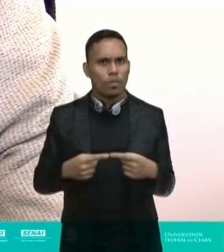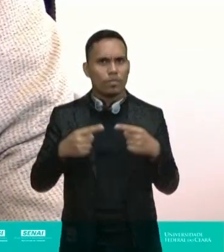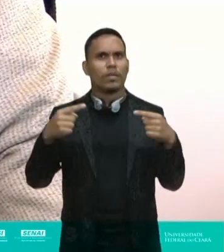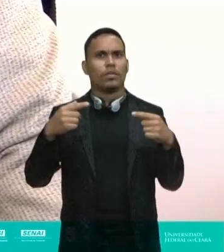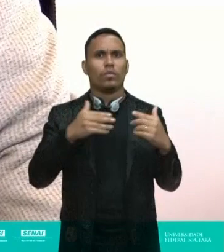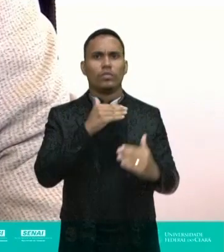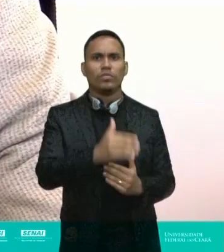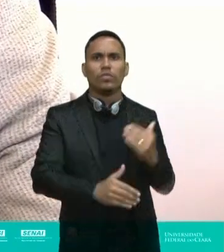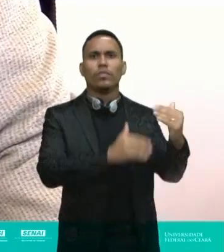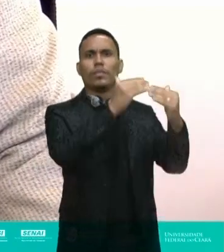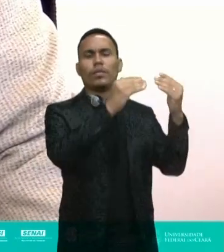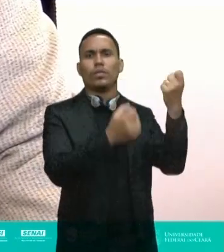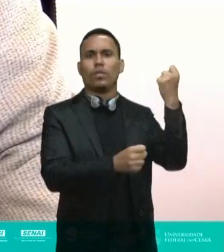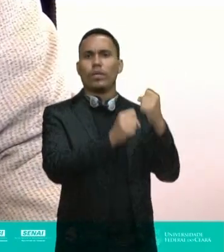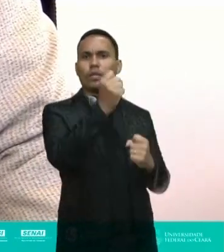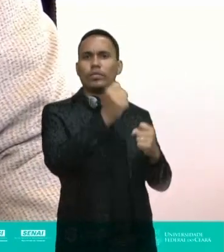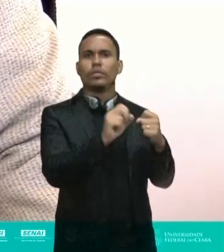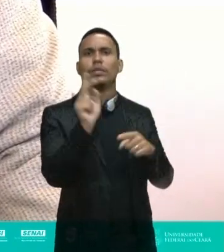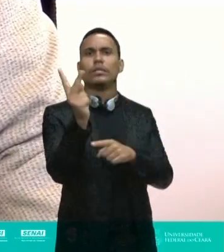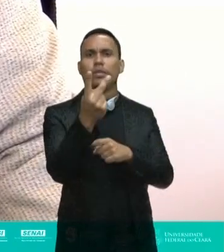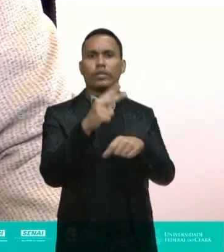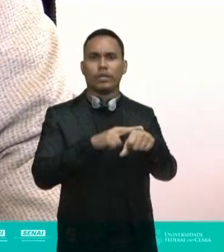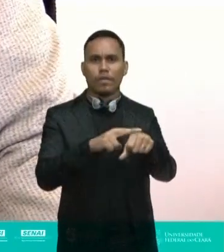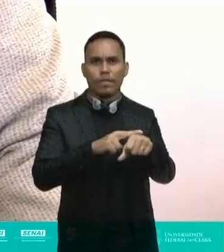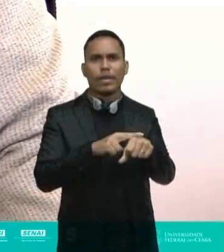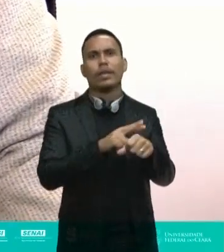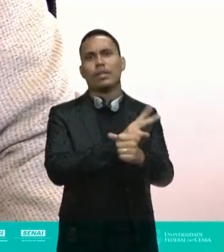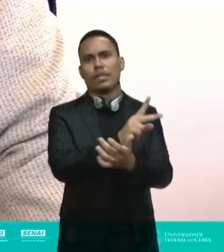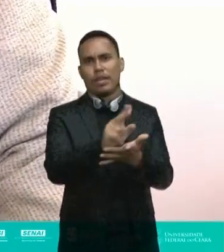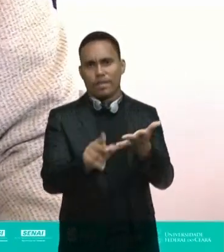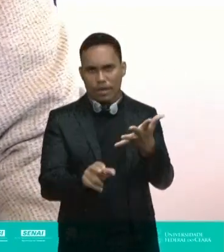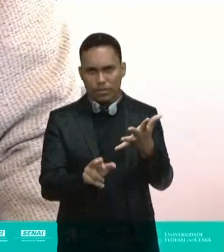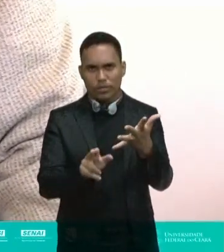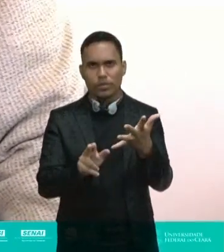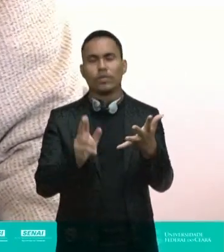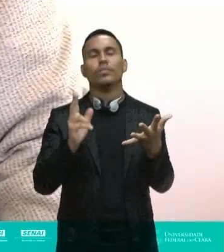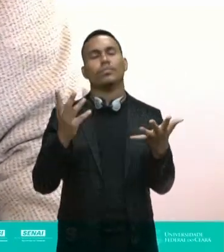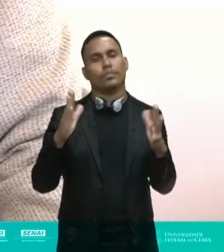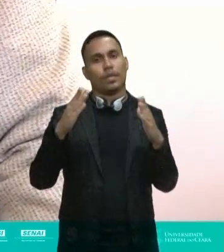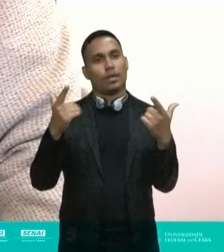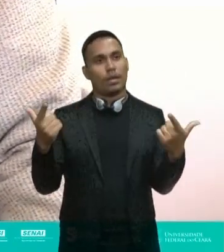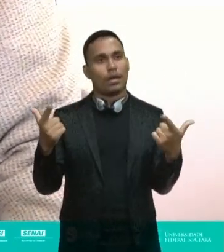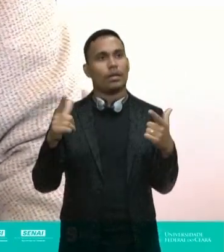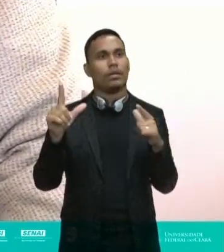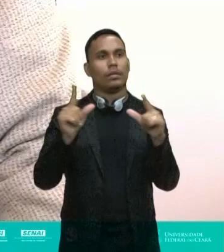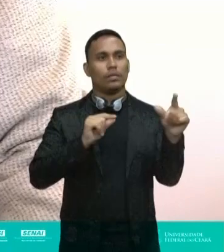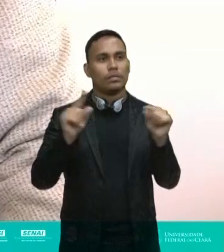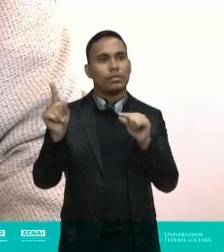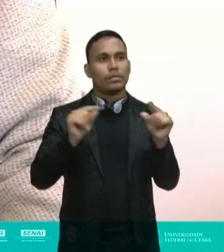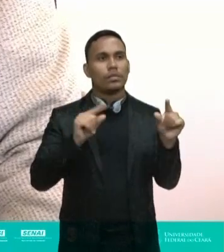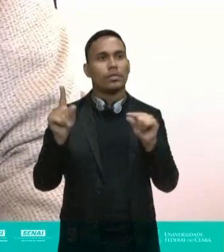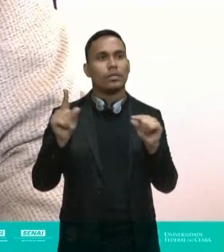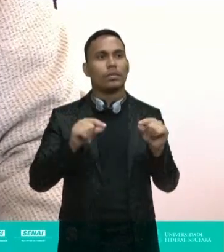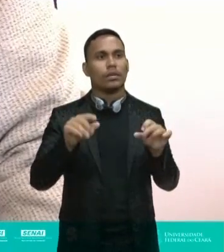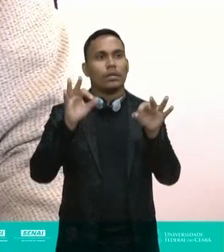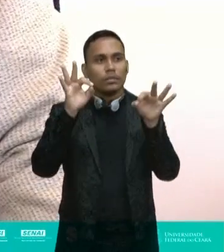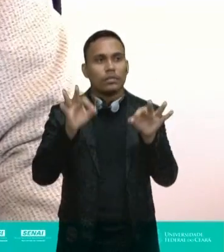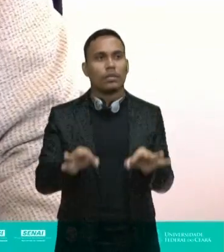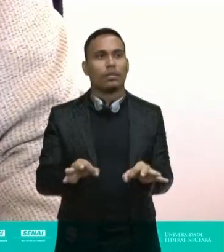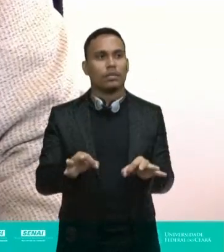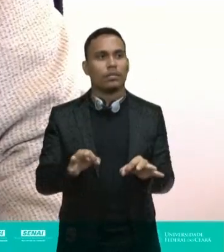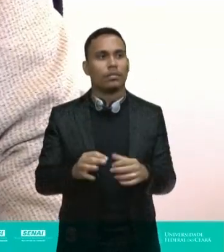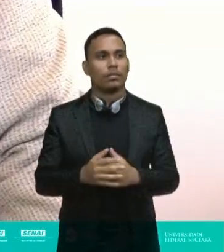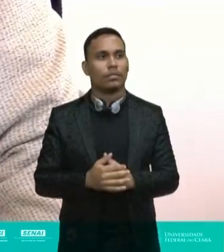desenvolvimento de uma indústria de produção de hidrogênio verde e seus derivados. Mas sem um rumo claro, sem as escolhas certas, boas condições de pouco